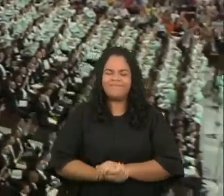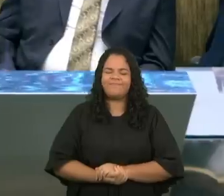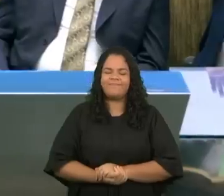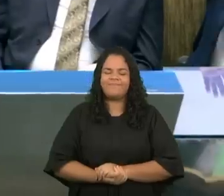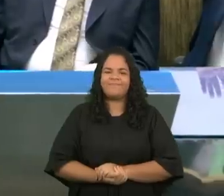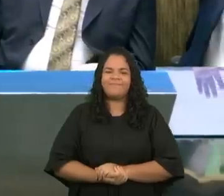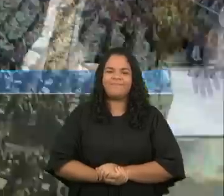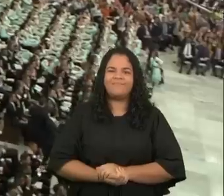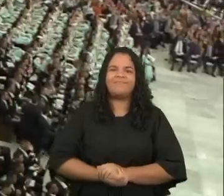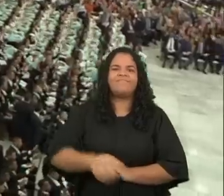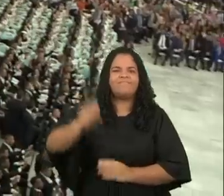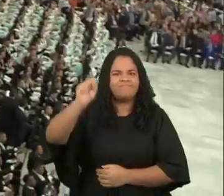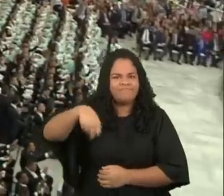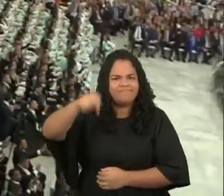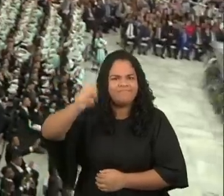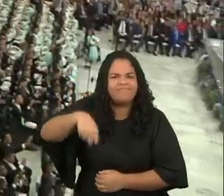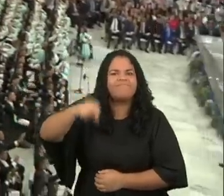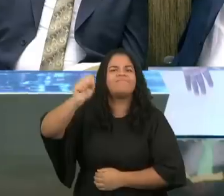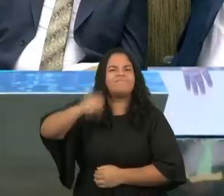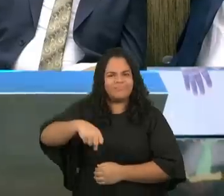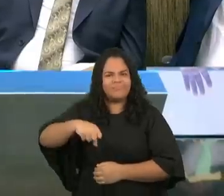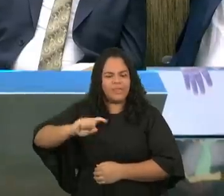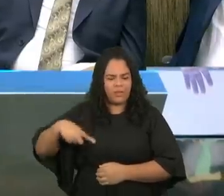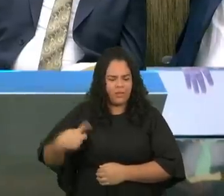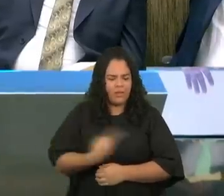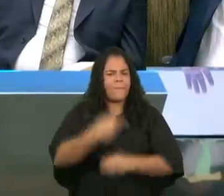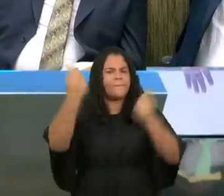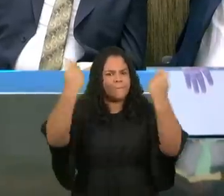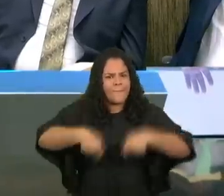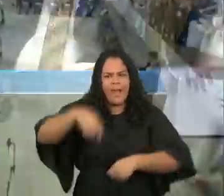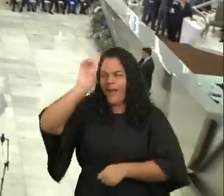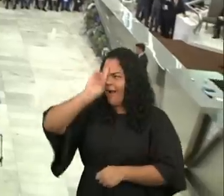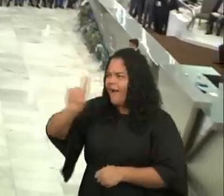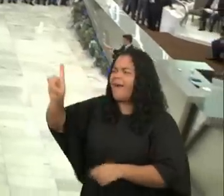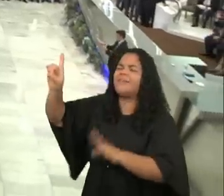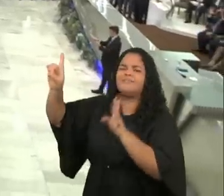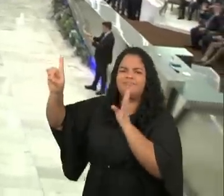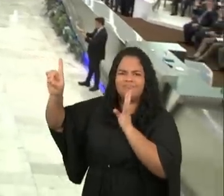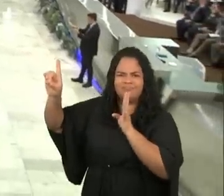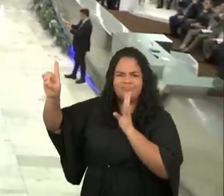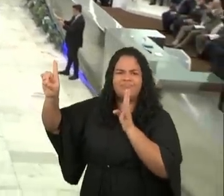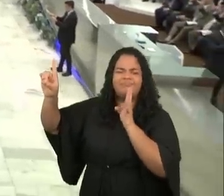sim. Sim, é possível conhecer a Deus.